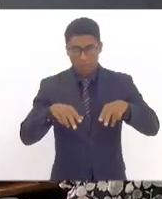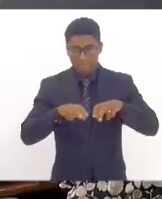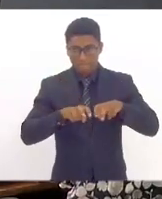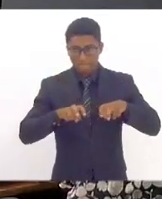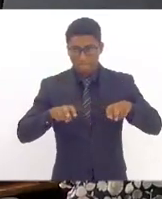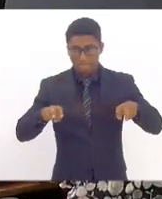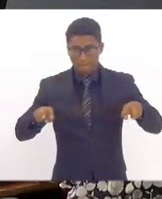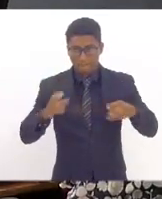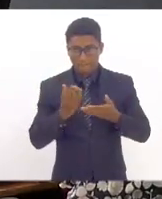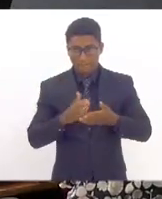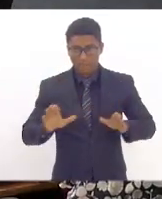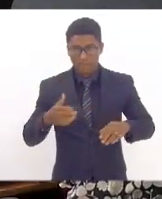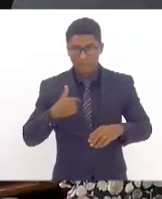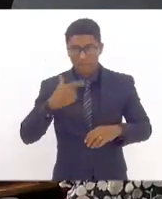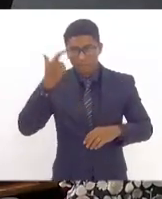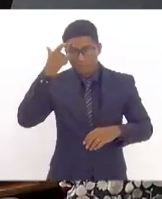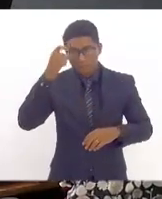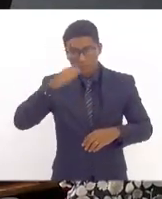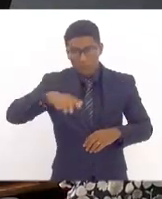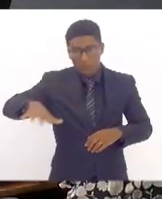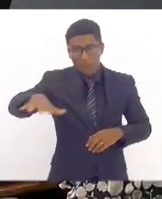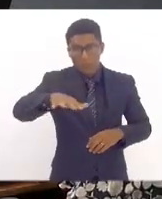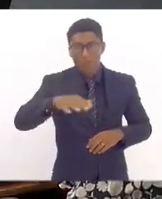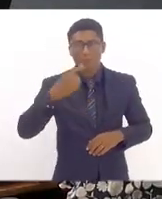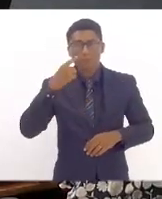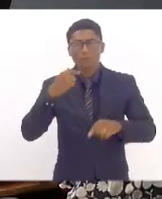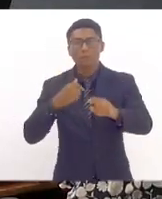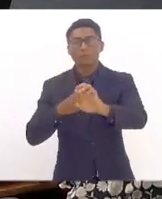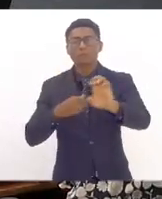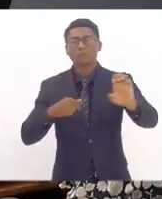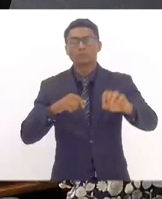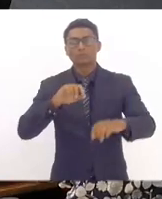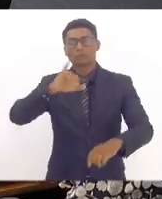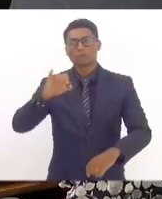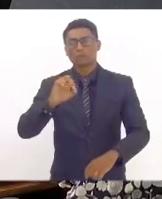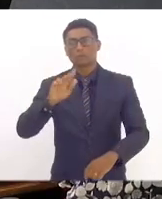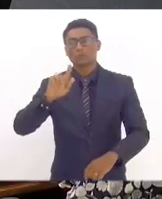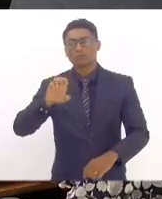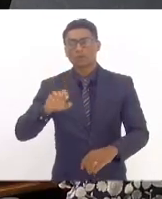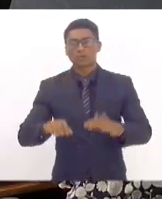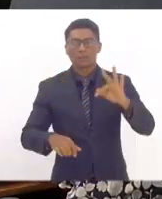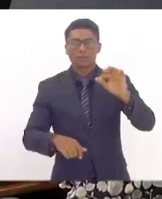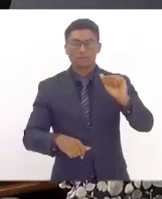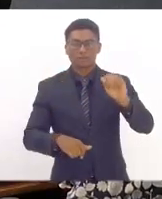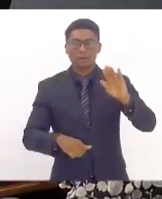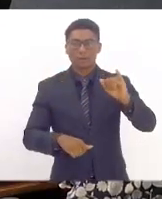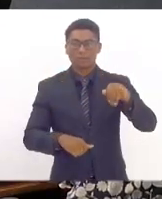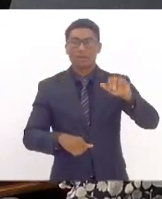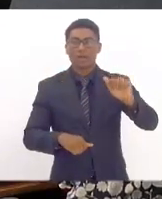este não achei que a gente fosse para a esquerda o Jorge Wellington Fabiana